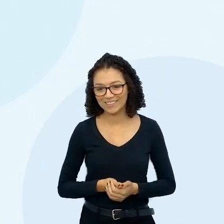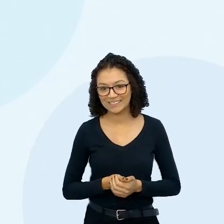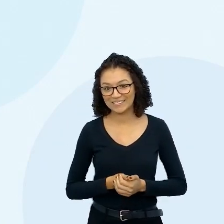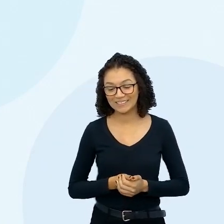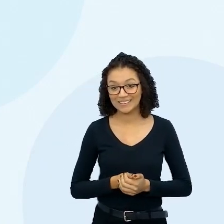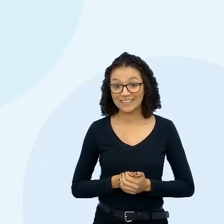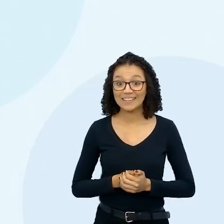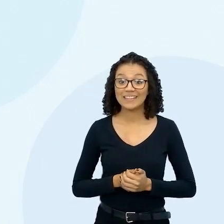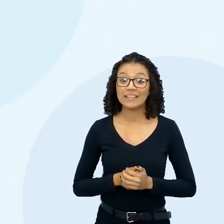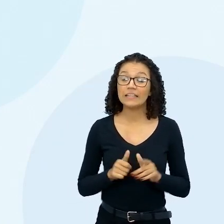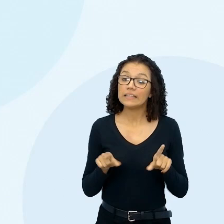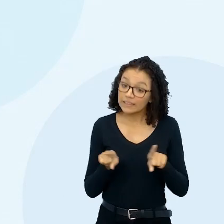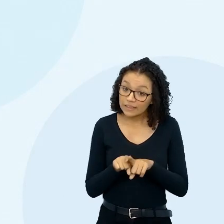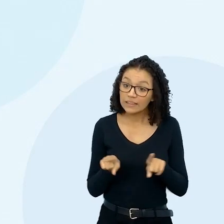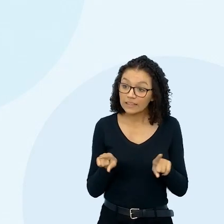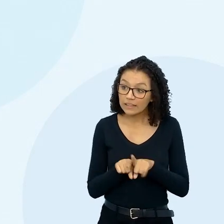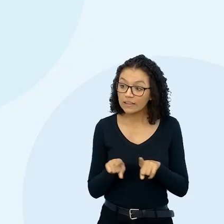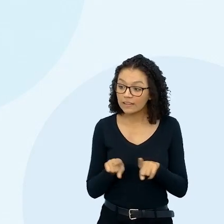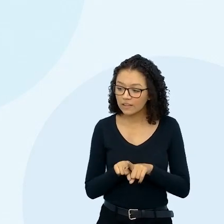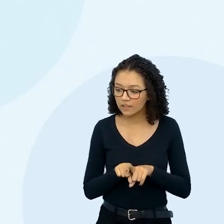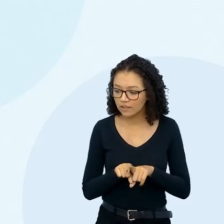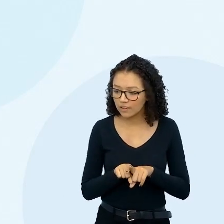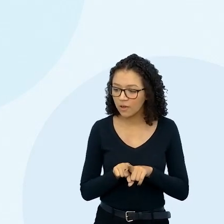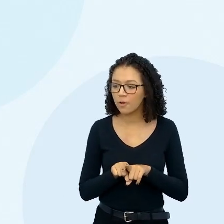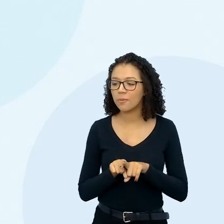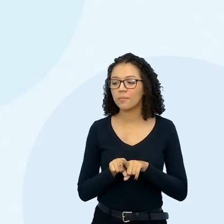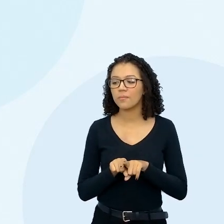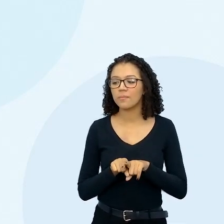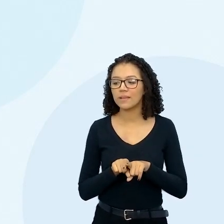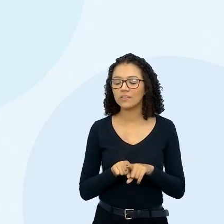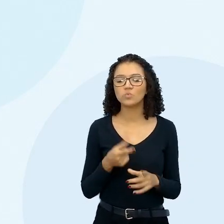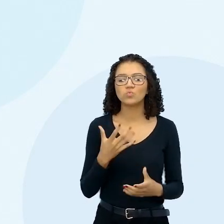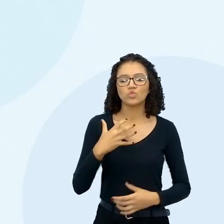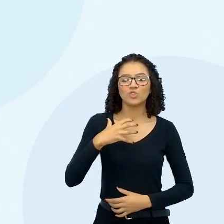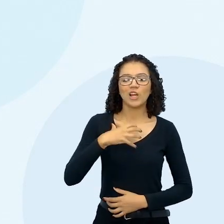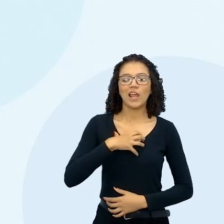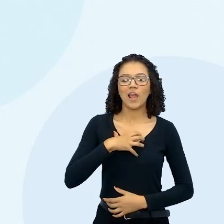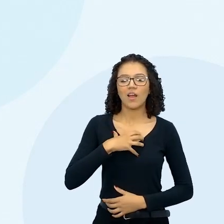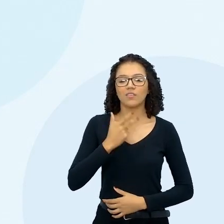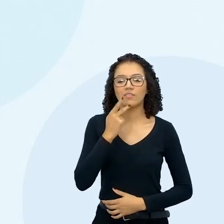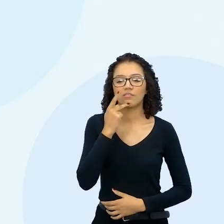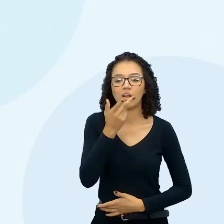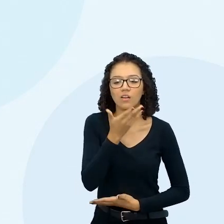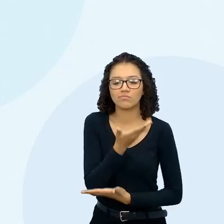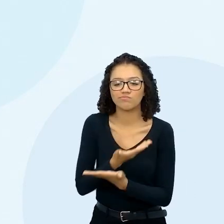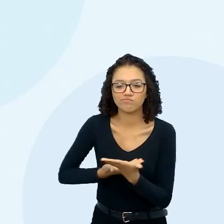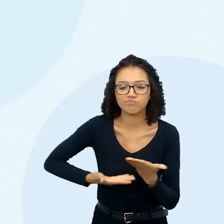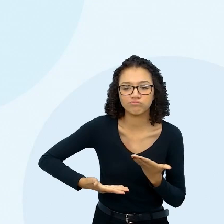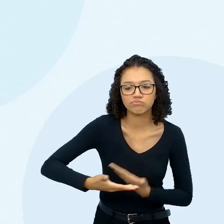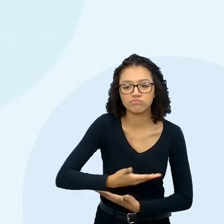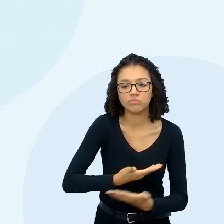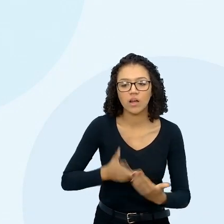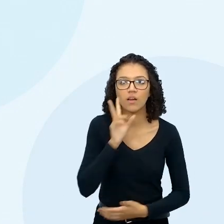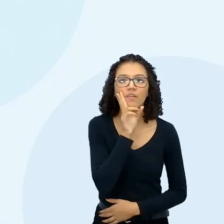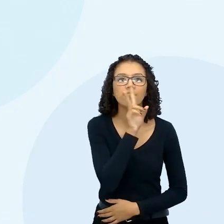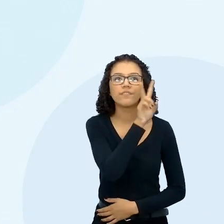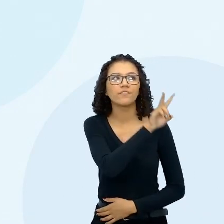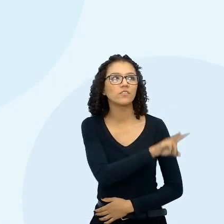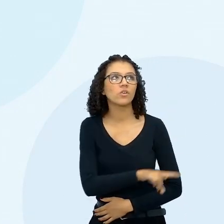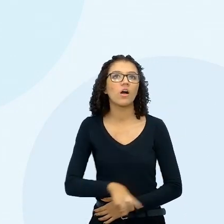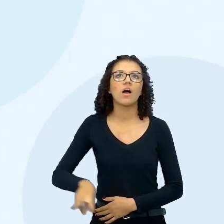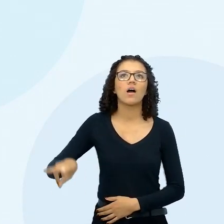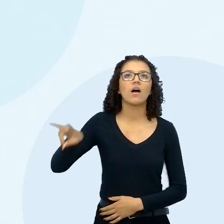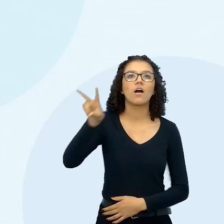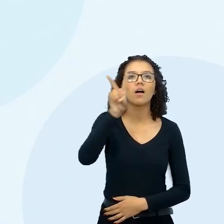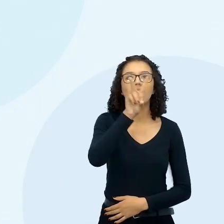você tenha um leque de opções de abordagem, para que a gente se torne visual, inclusive, para a grande